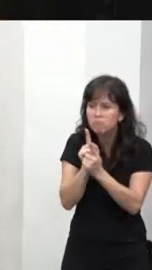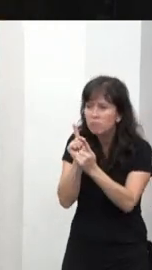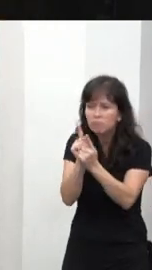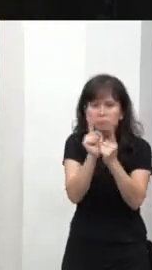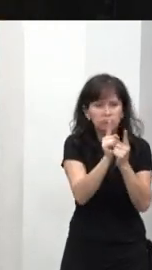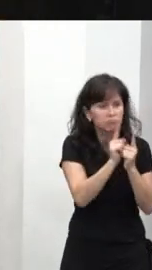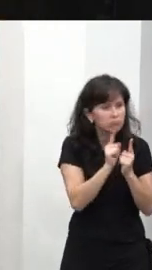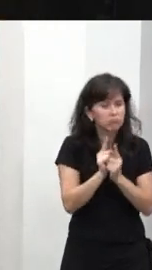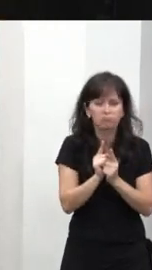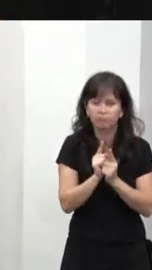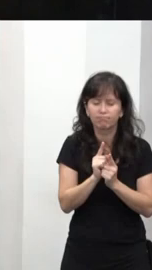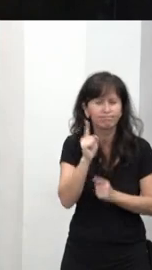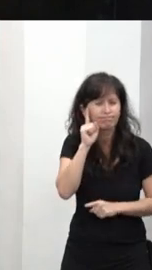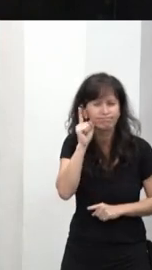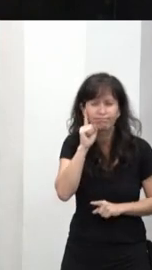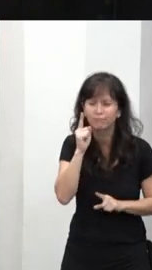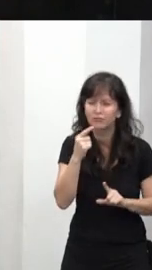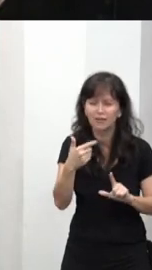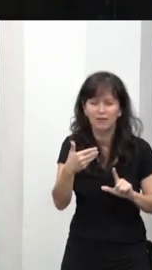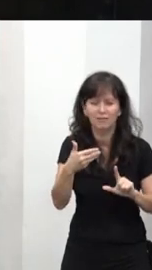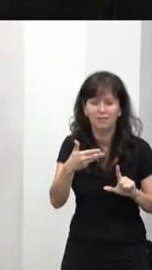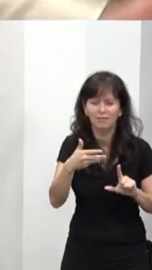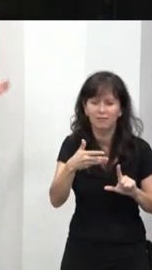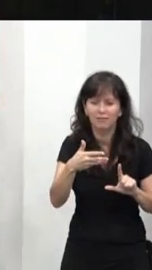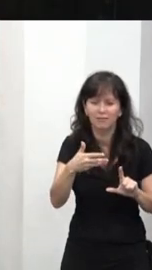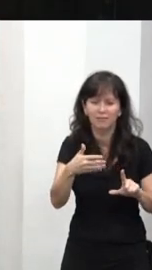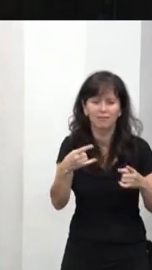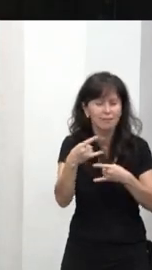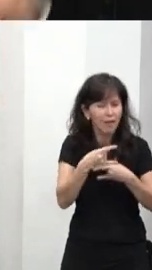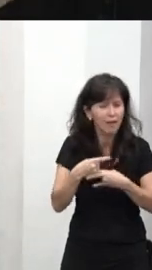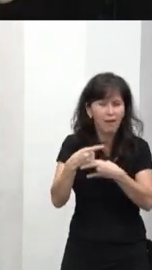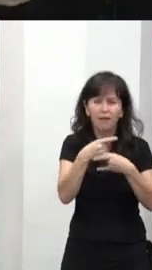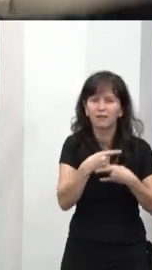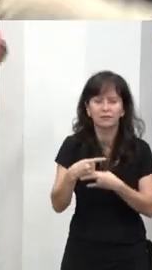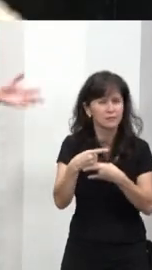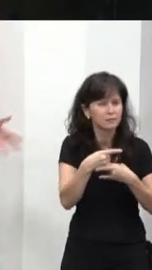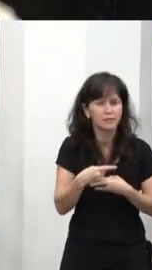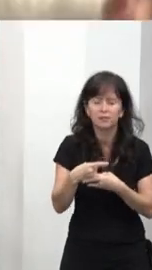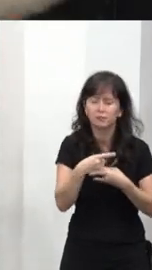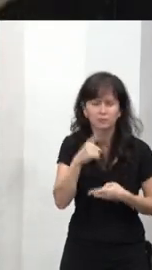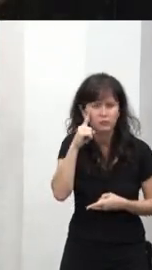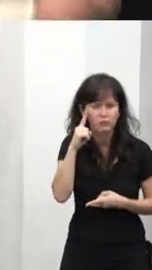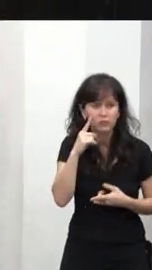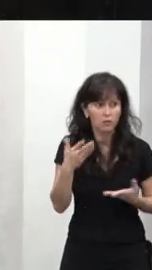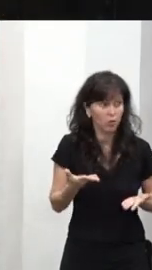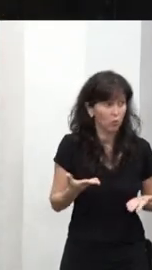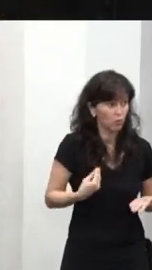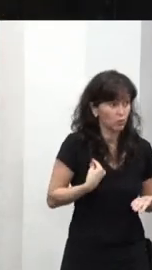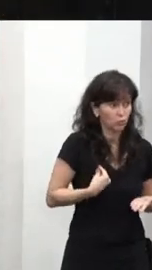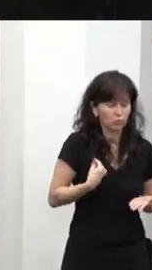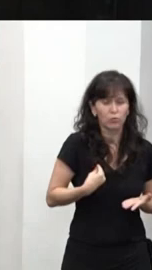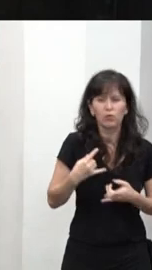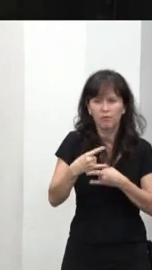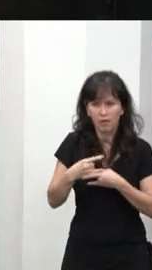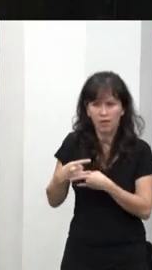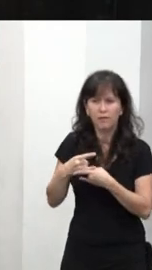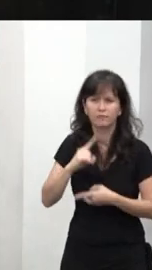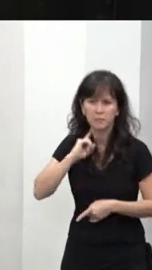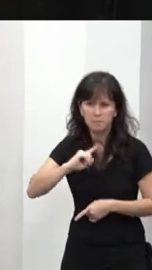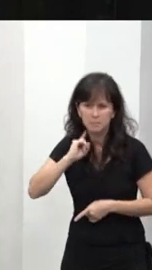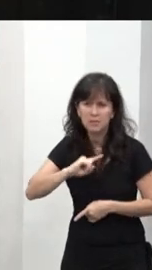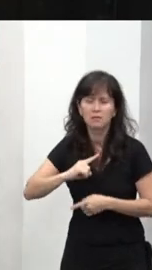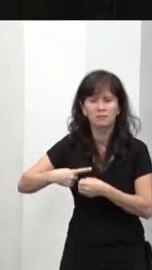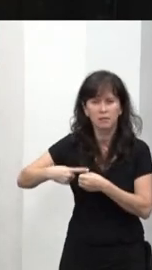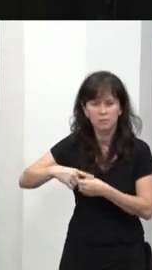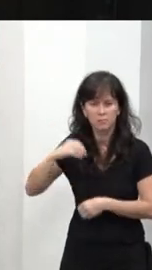Live da Lei Paulo Gustavo enquanto eu tô aqui hoje a equipe tá tocando uma live com o estado de Minas Gerais e com a cidade de Porto Alegre e